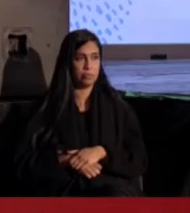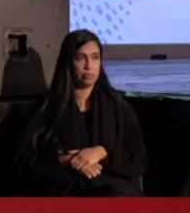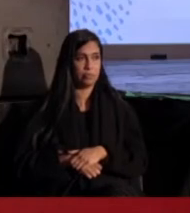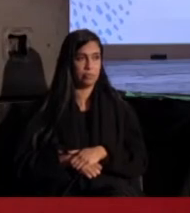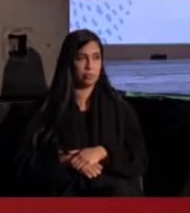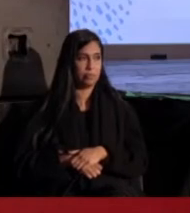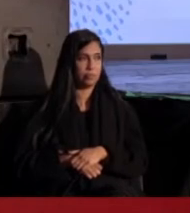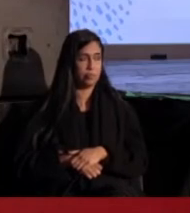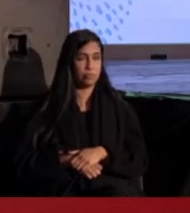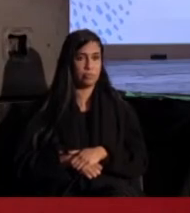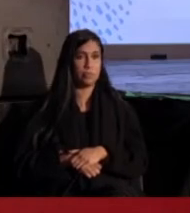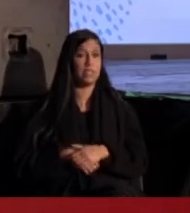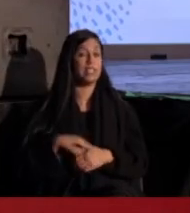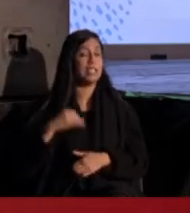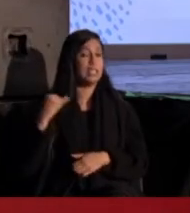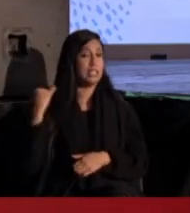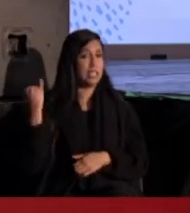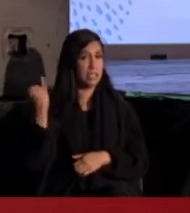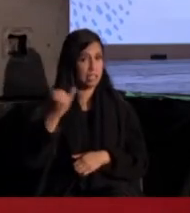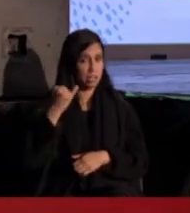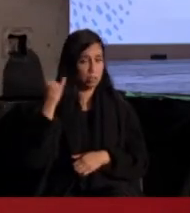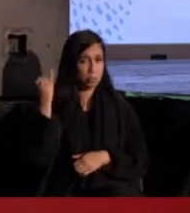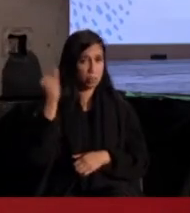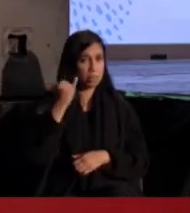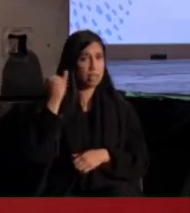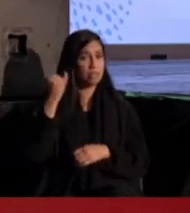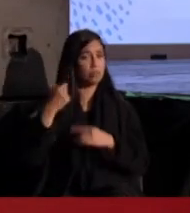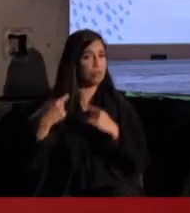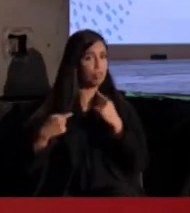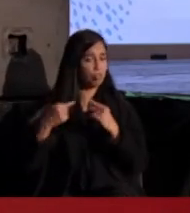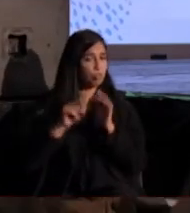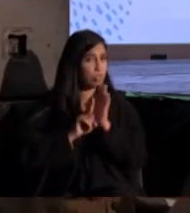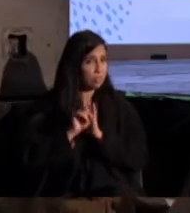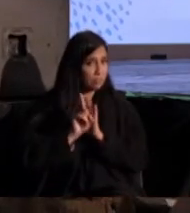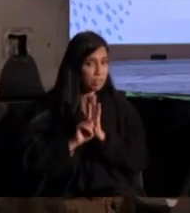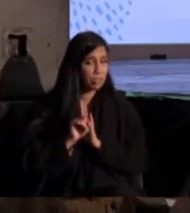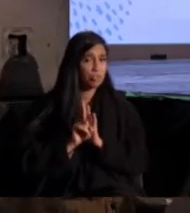interseccionalidade importantíssima aí a ser discutida, a ser investigada.